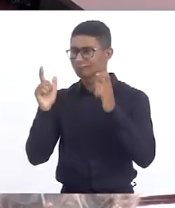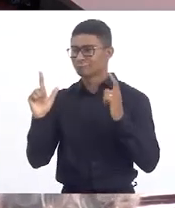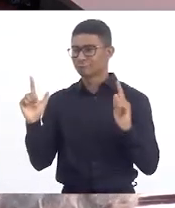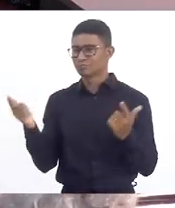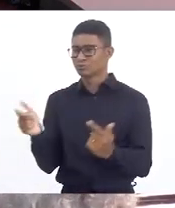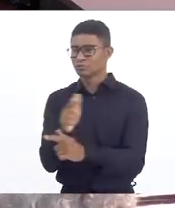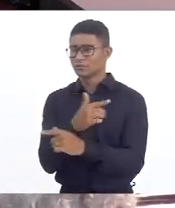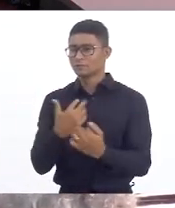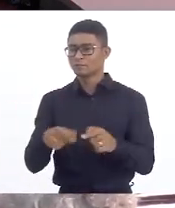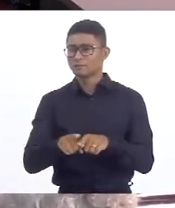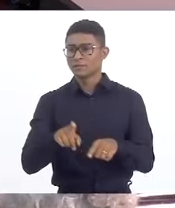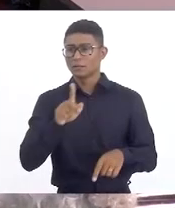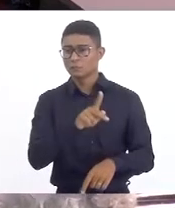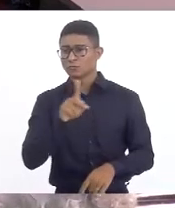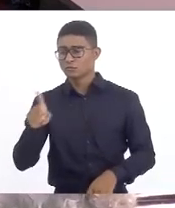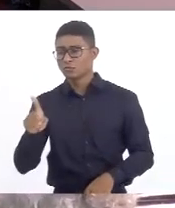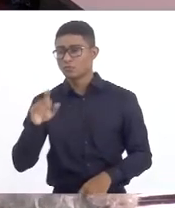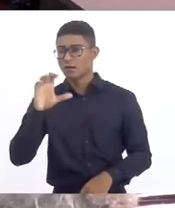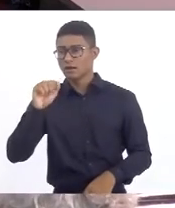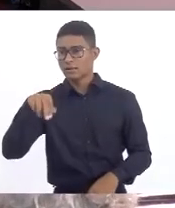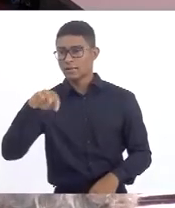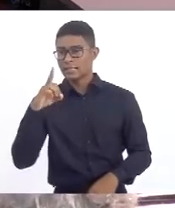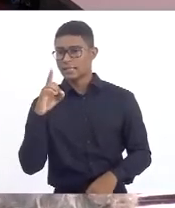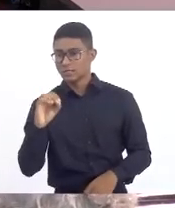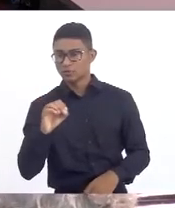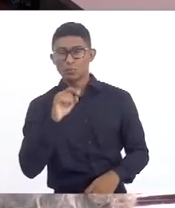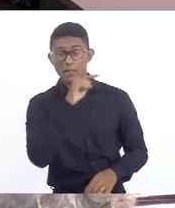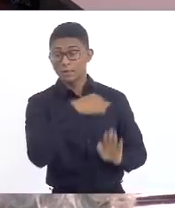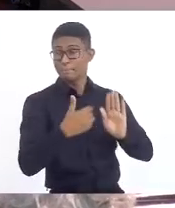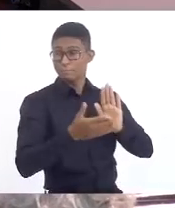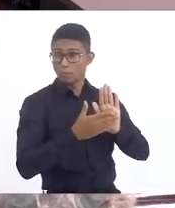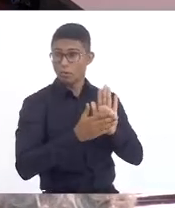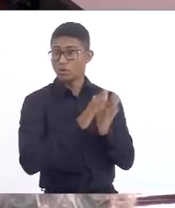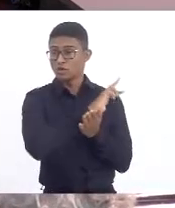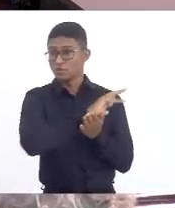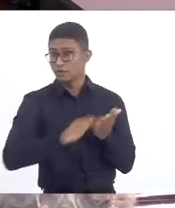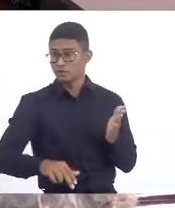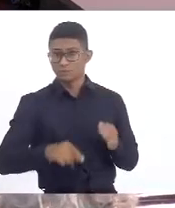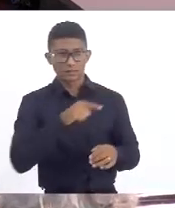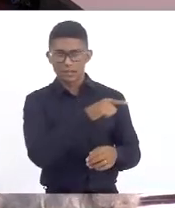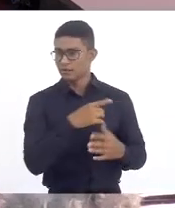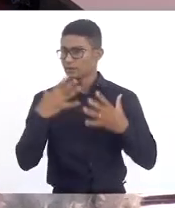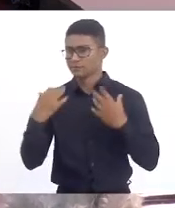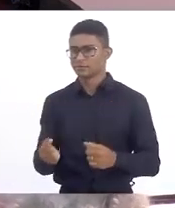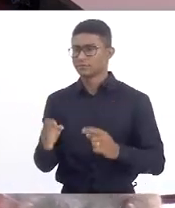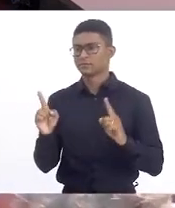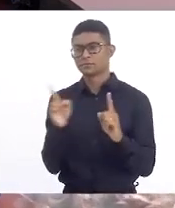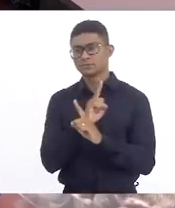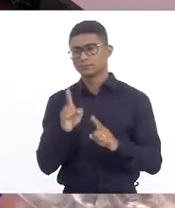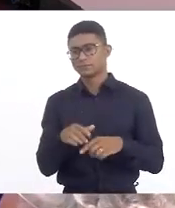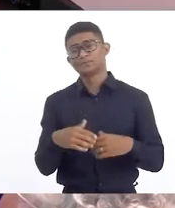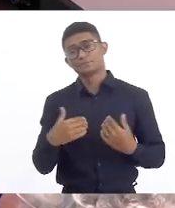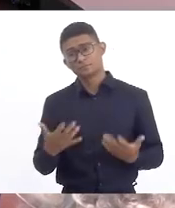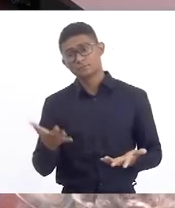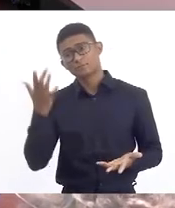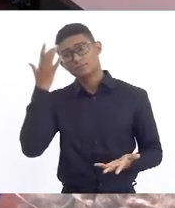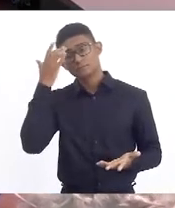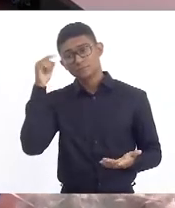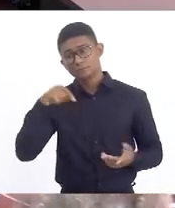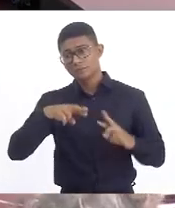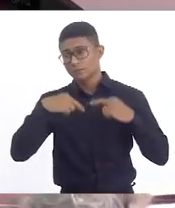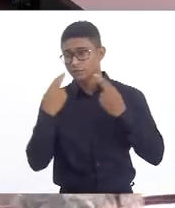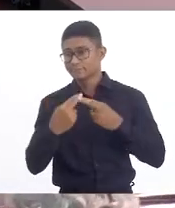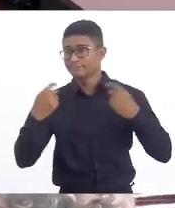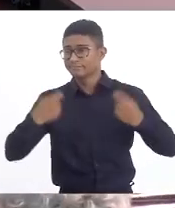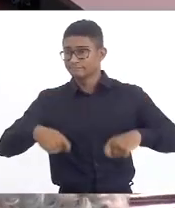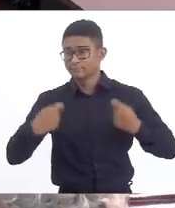da COP, que é também entendido, apresentou várias propostas, mas que a CEDAE não quer aceitar. Então, seria interessante essa comissão reunir